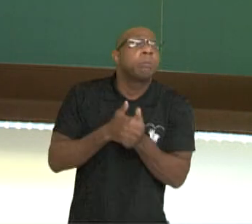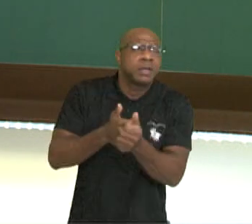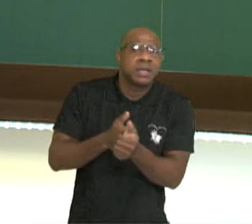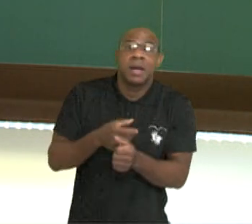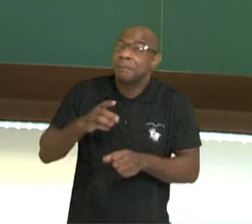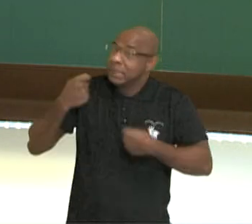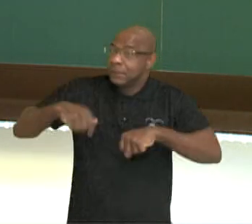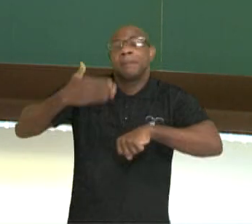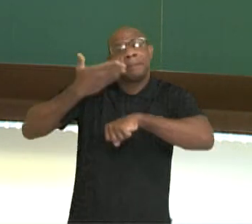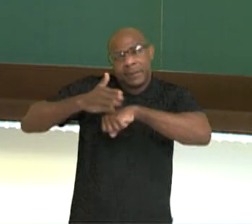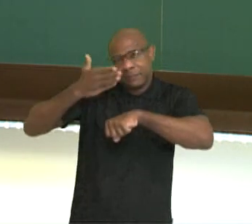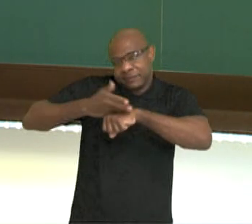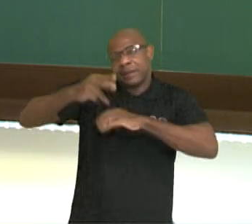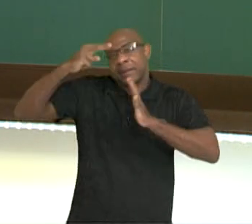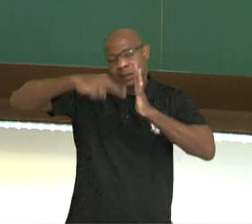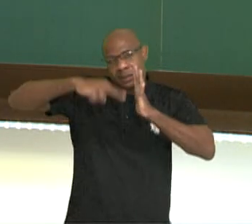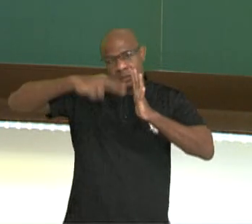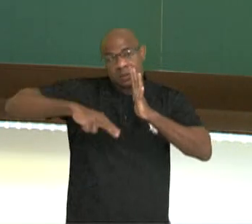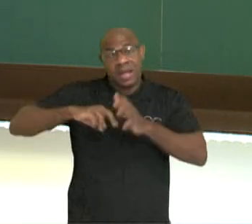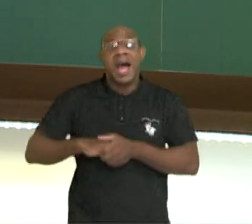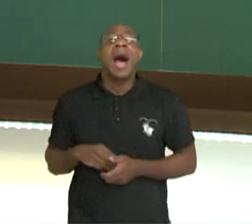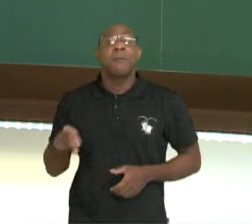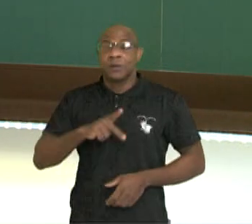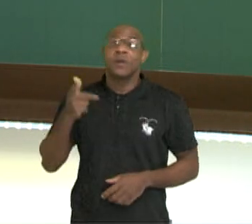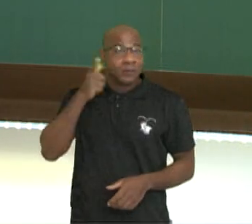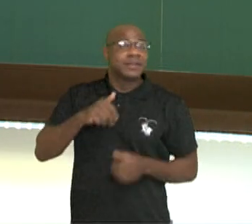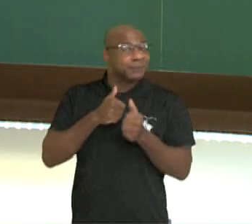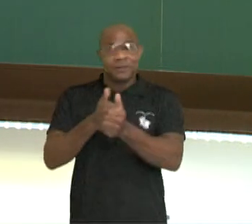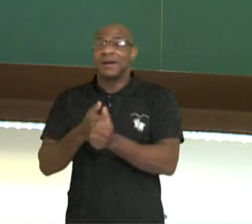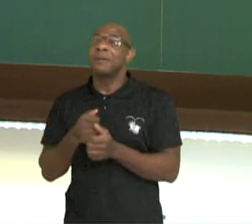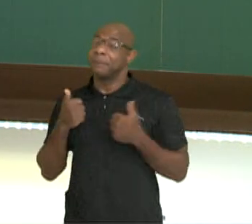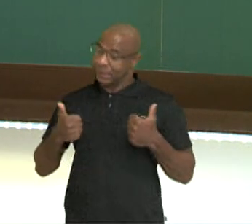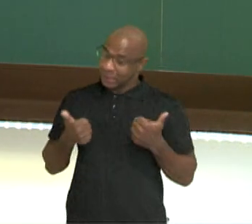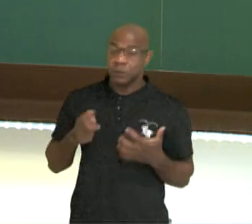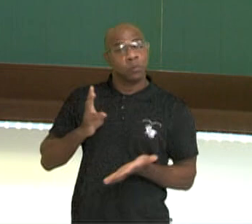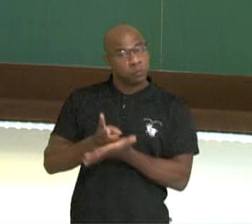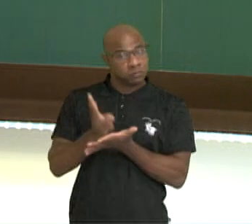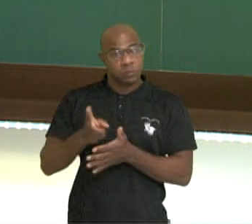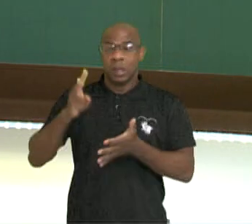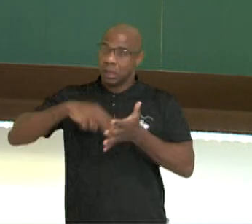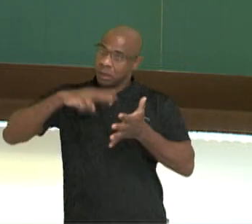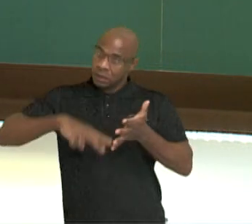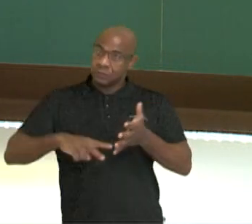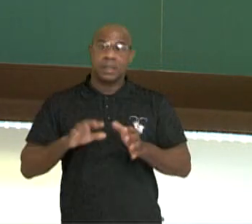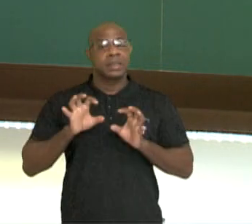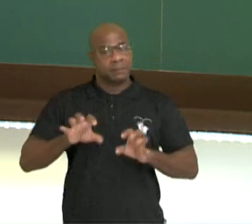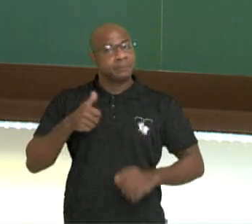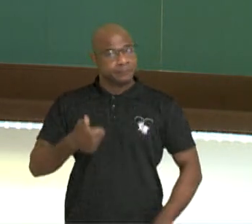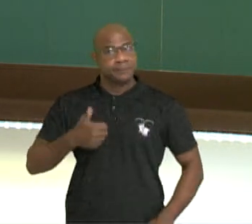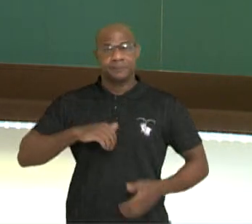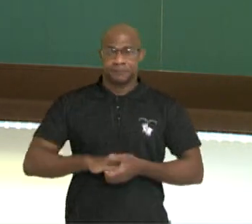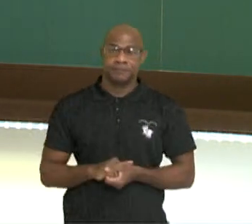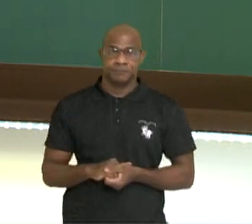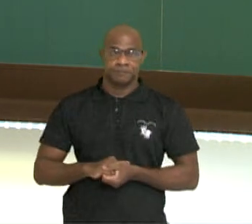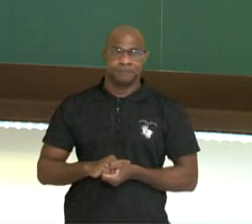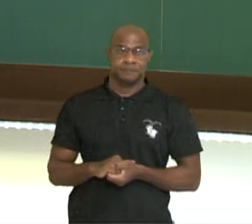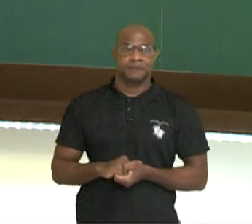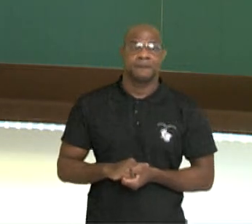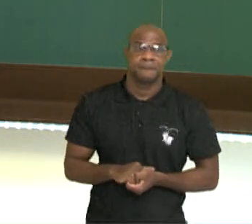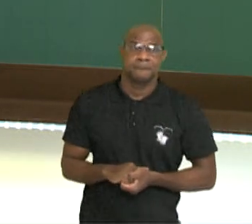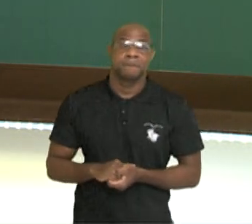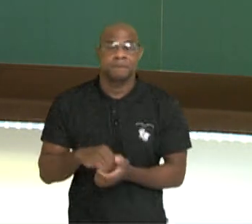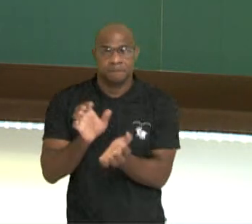praticar mais, tá? Ah, professora, eu acompanhei. Beleza, continua lendo. É sempre assim, né?